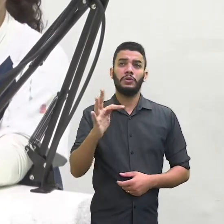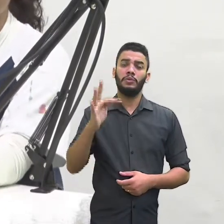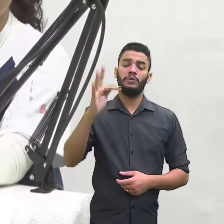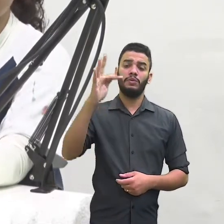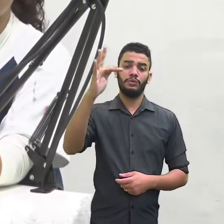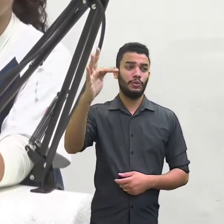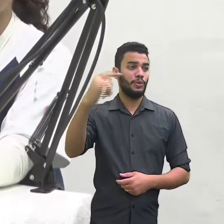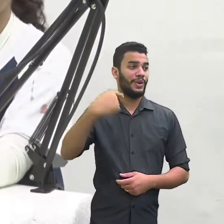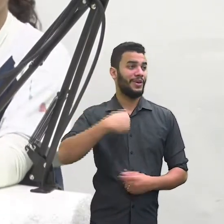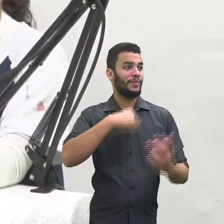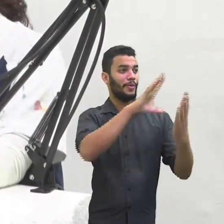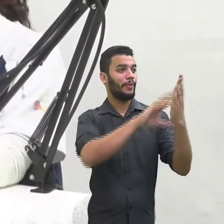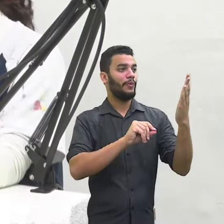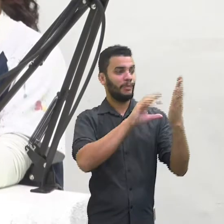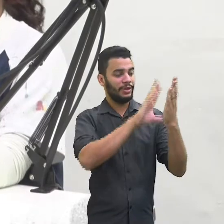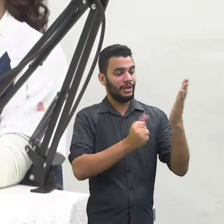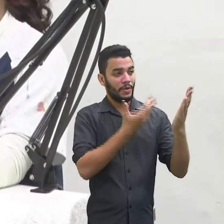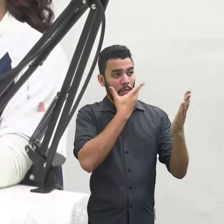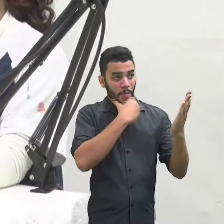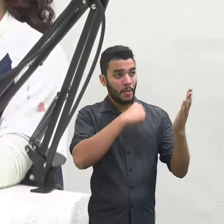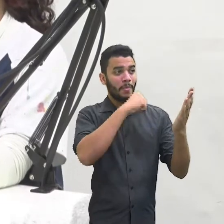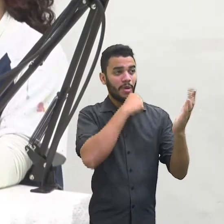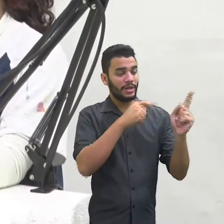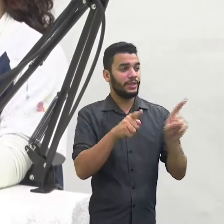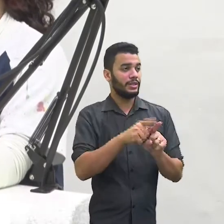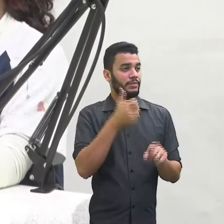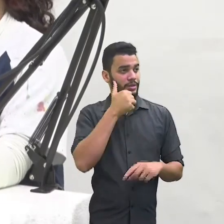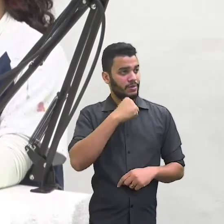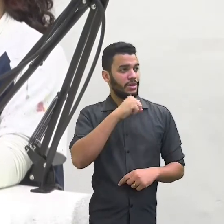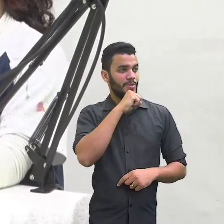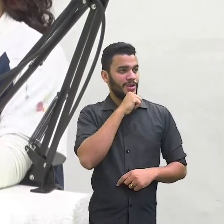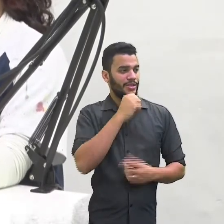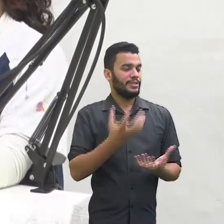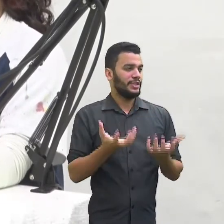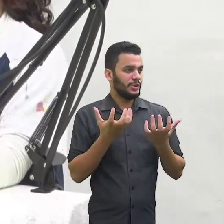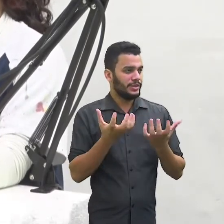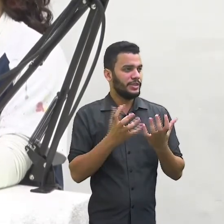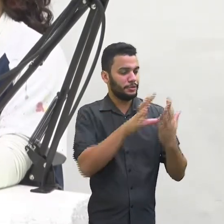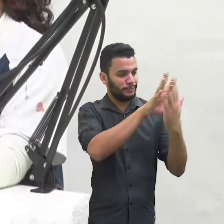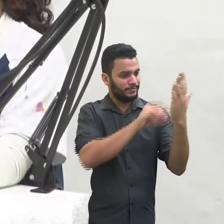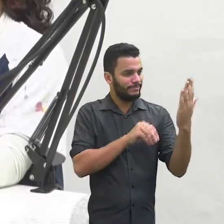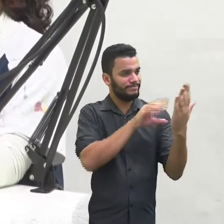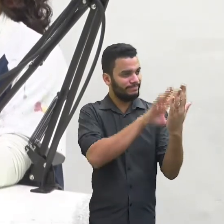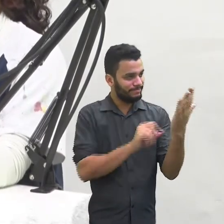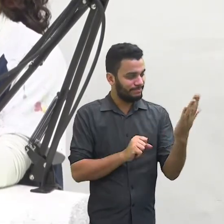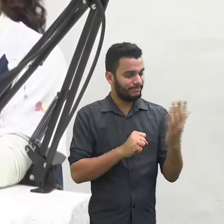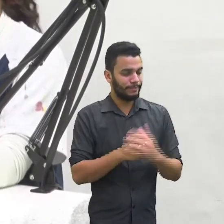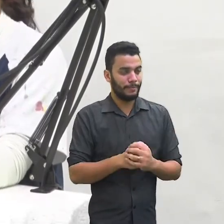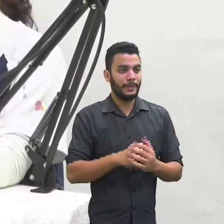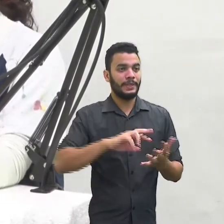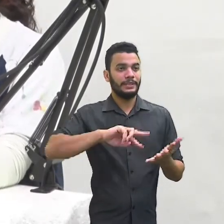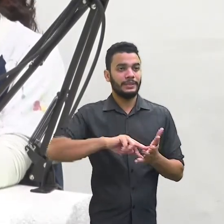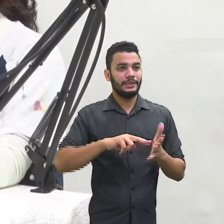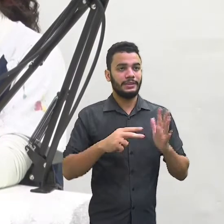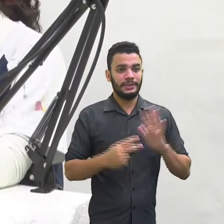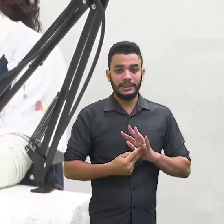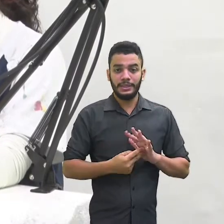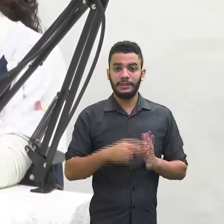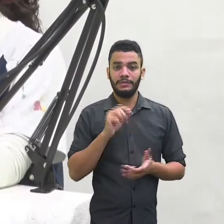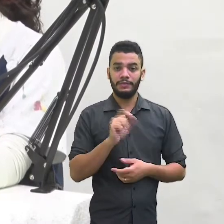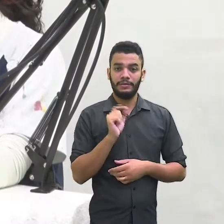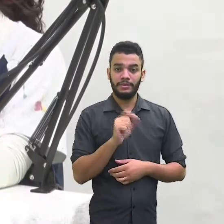tal, assim, assim, assado quando eu crescer. Então, assim, é uma coisa que os pais devem prestar bastante atenção no que fazem,